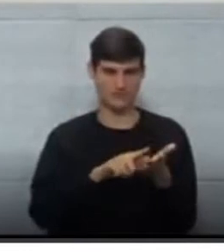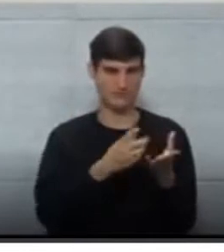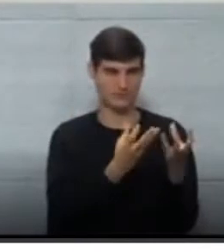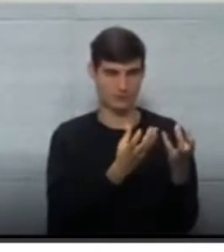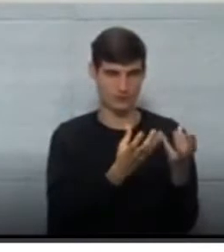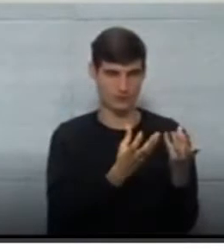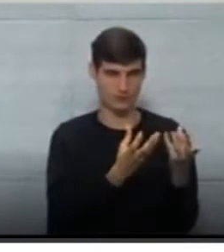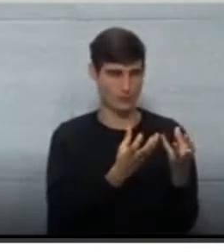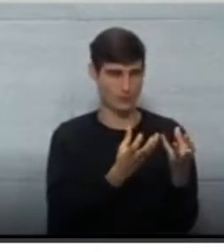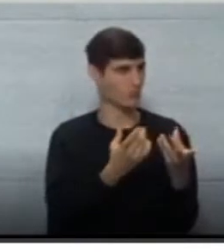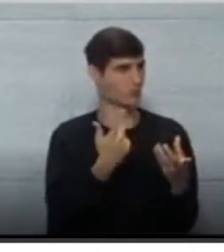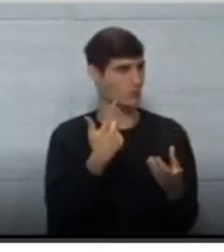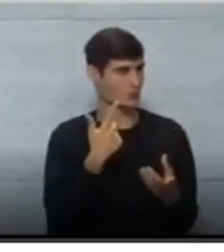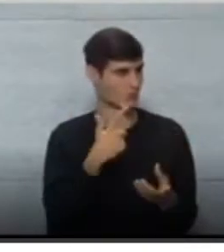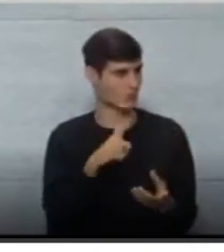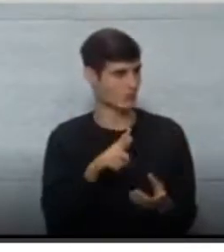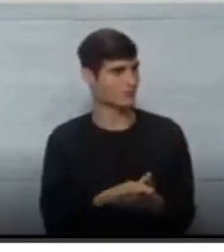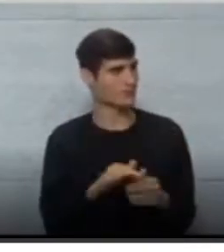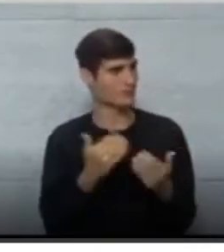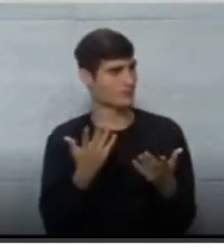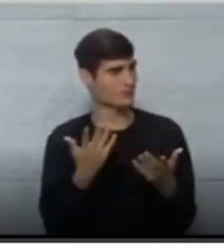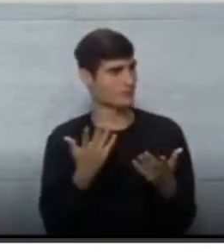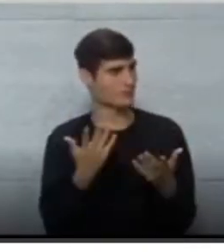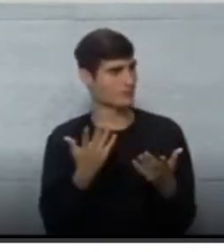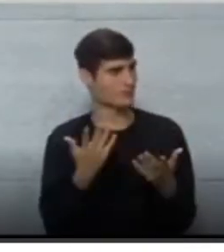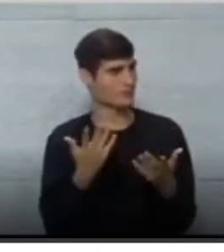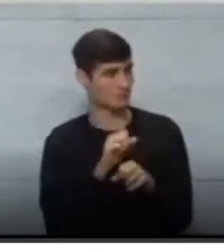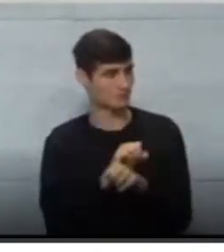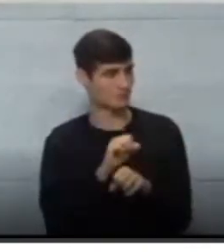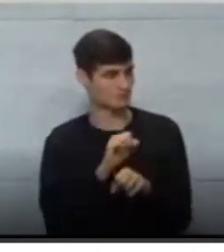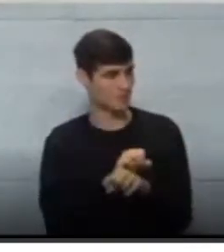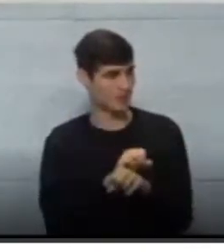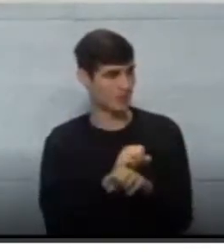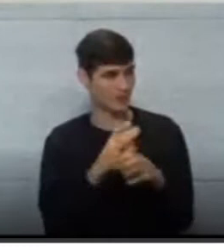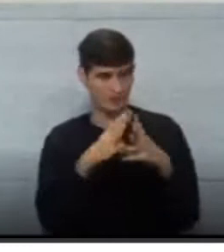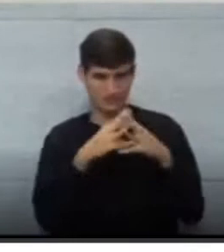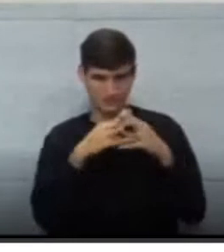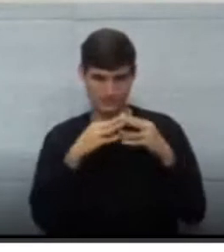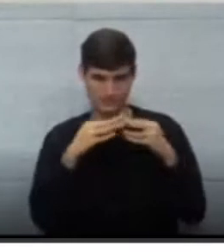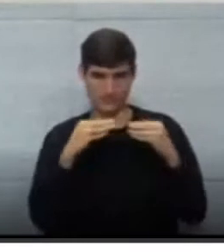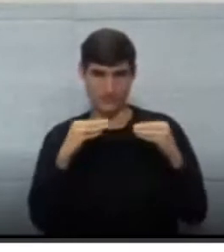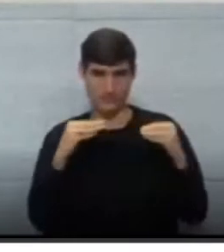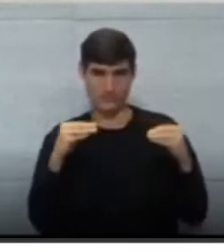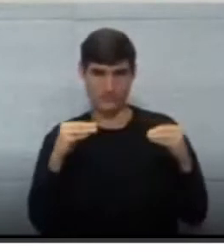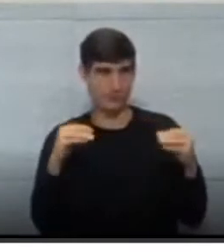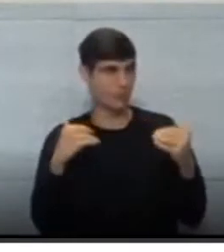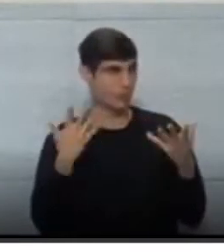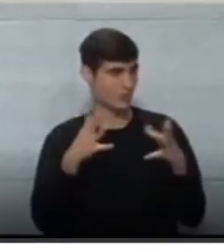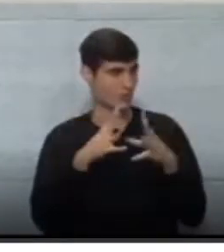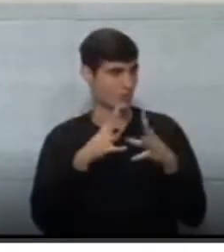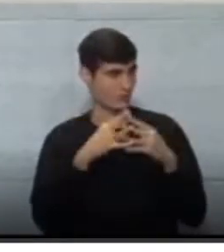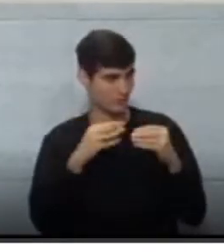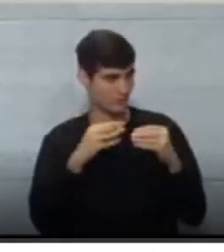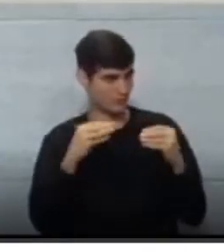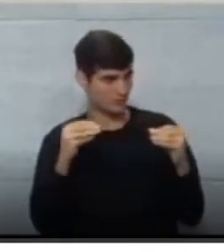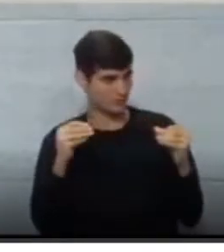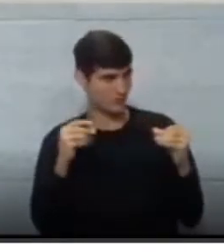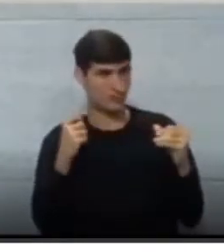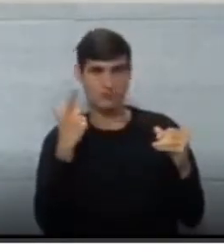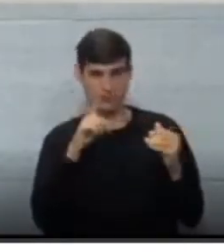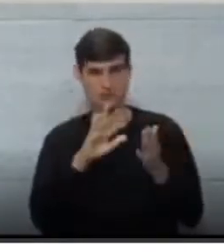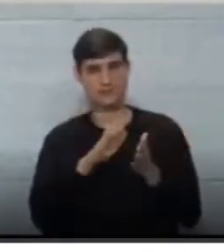Espera secar as placas. Se já tiver seco, tiver bem absorvido, então aí você pode virar. Então, inverte sempre a